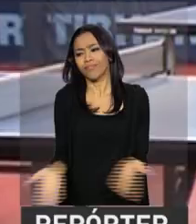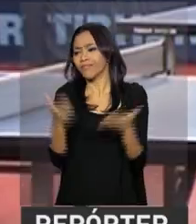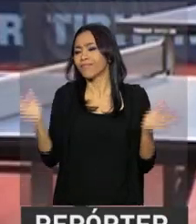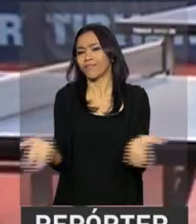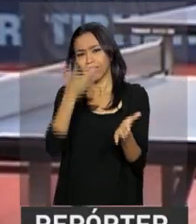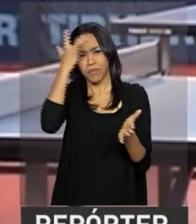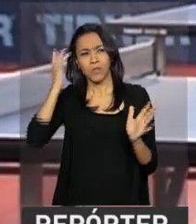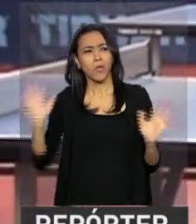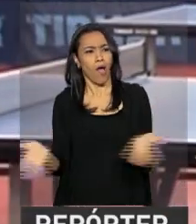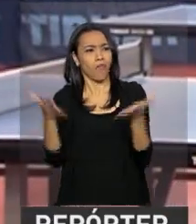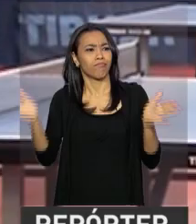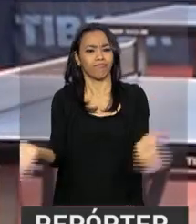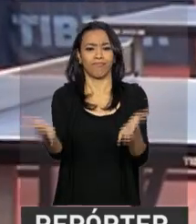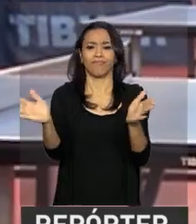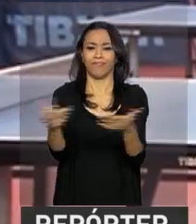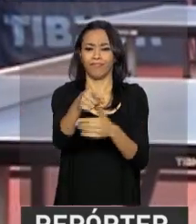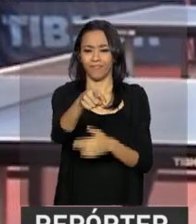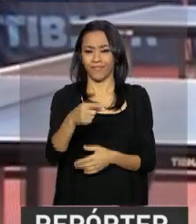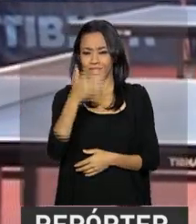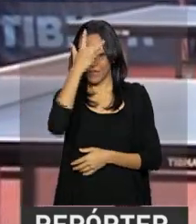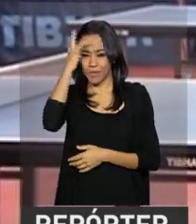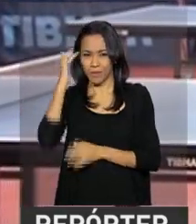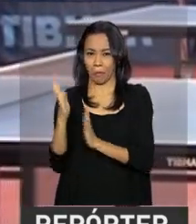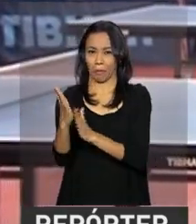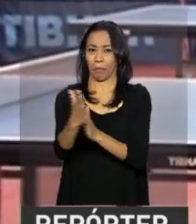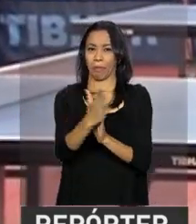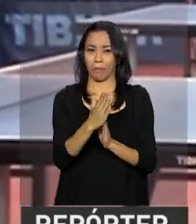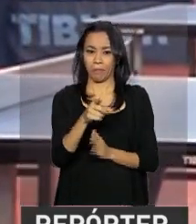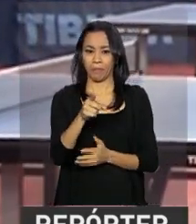torcida. Torce bastante pra gente, por favor.